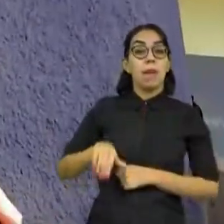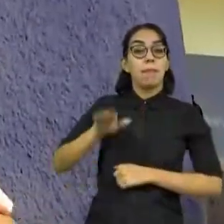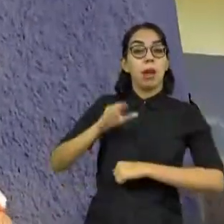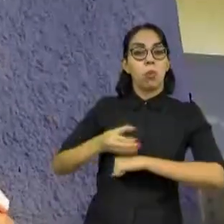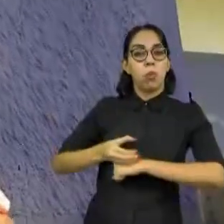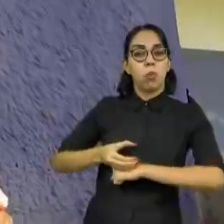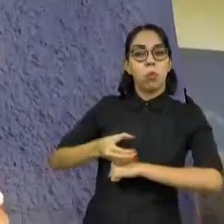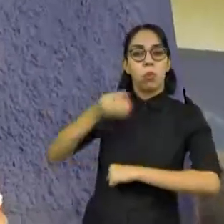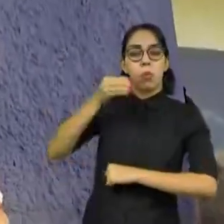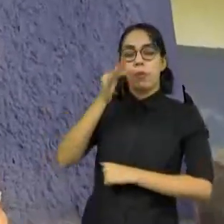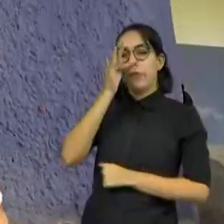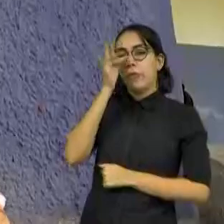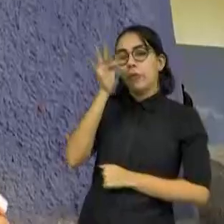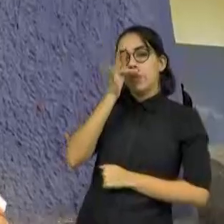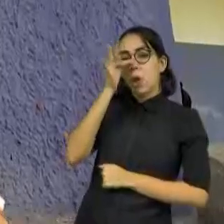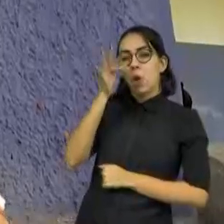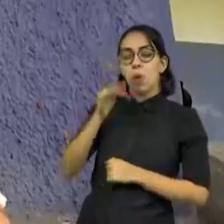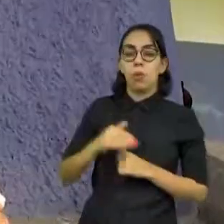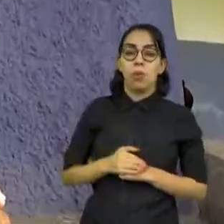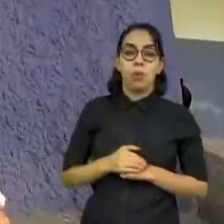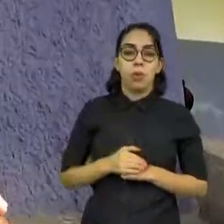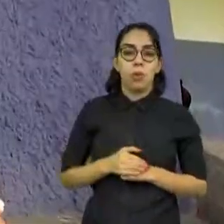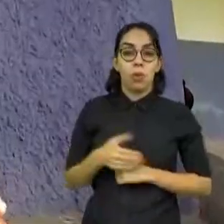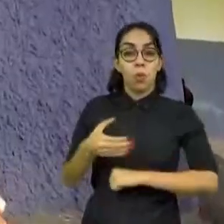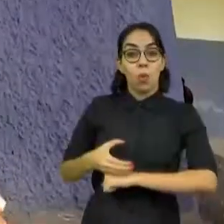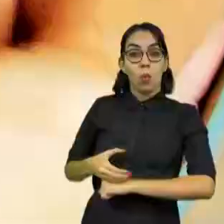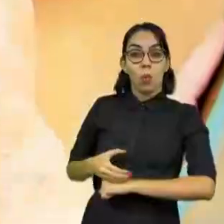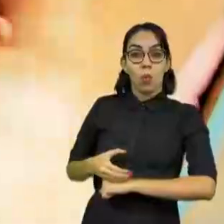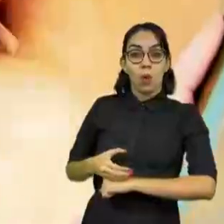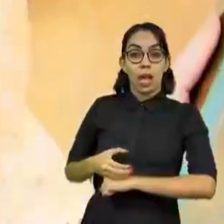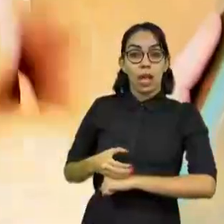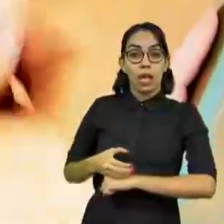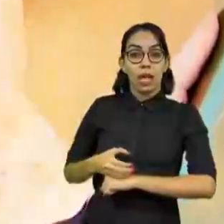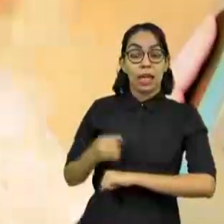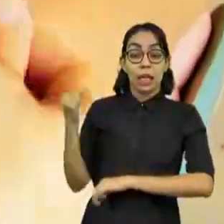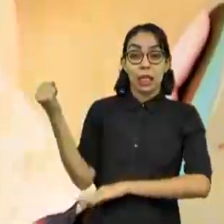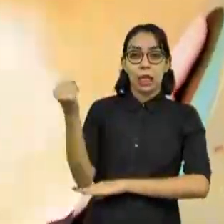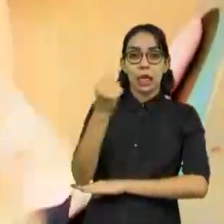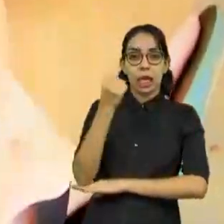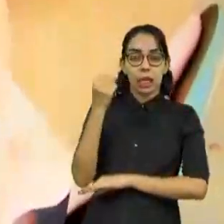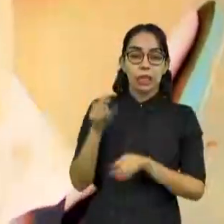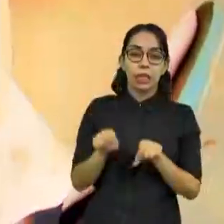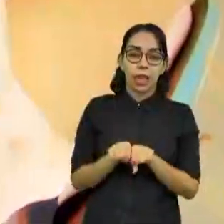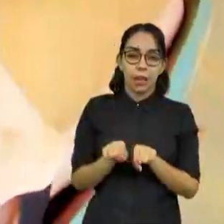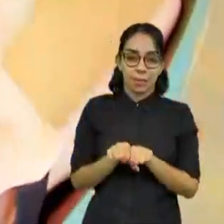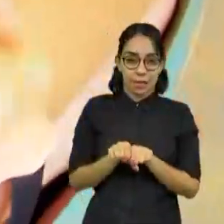essas peças maiores, que aqui nenhuma gosta de fazer, só eu.